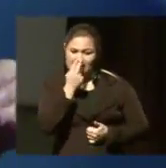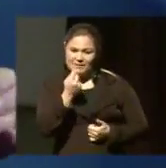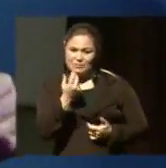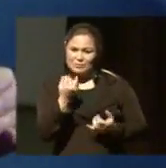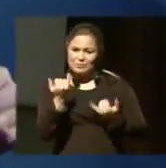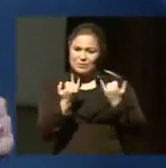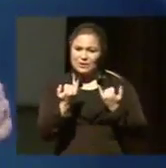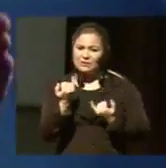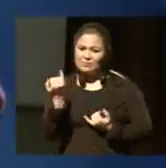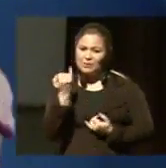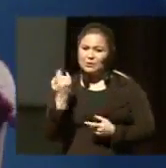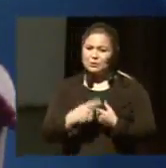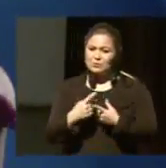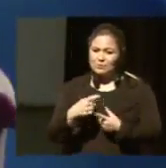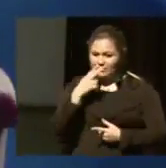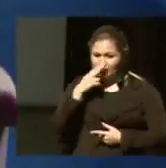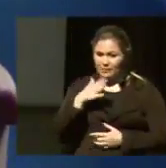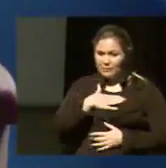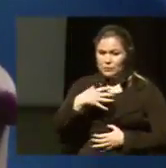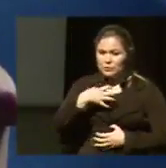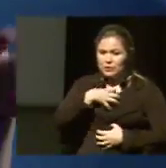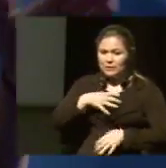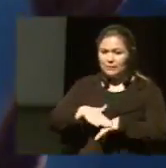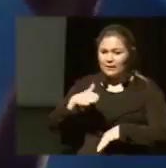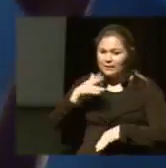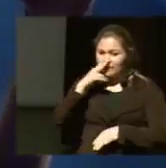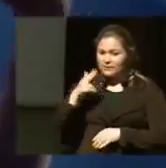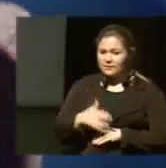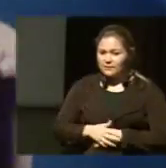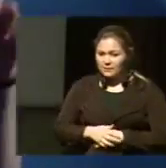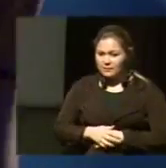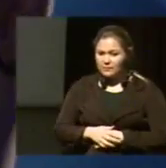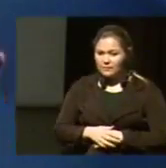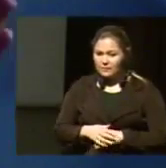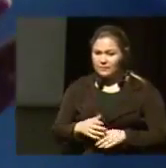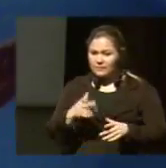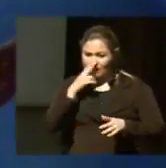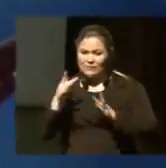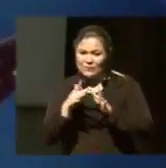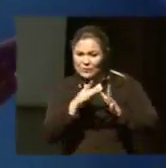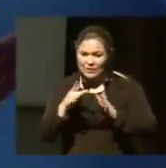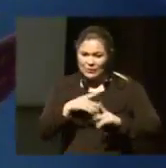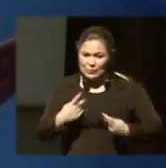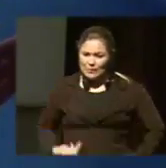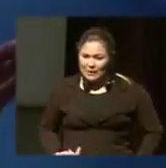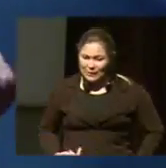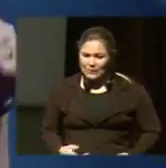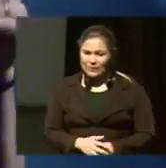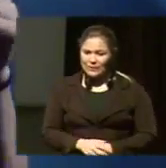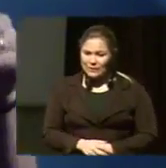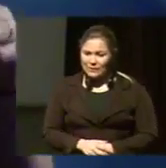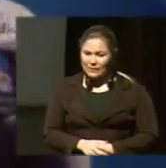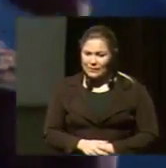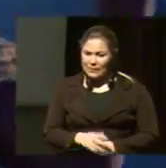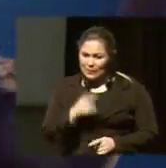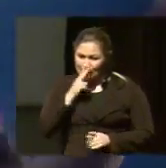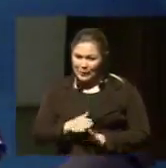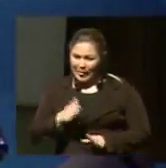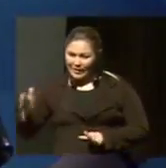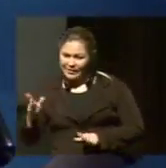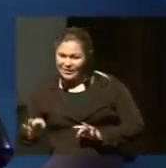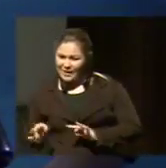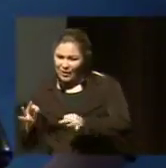porque é uma, uma forma de acercar o contato humano, que por lado a